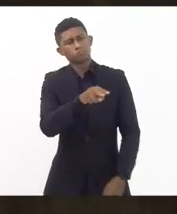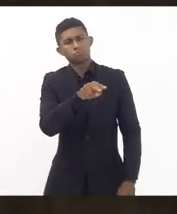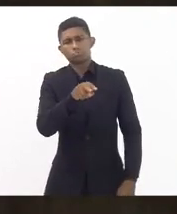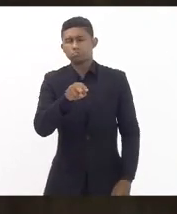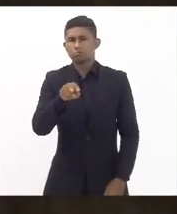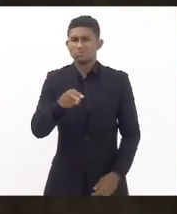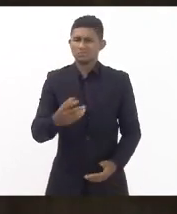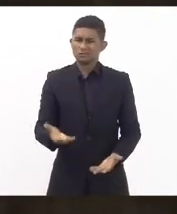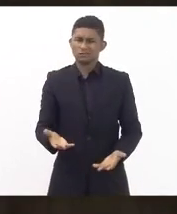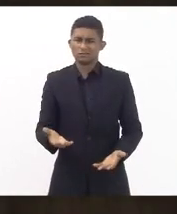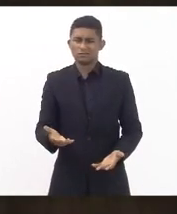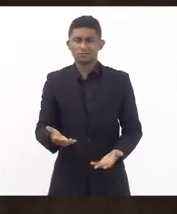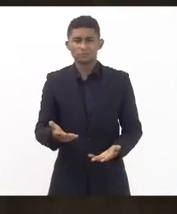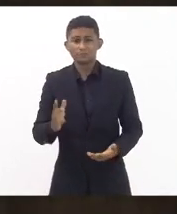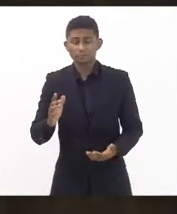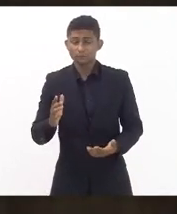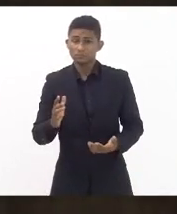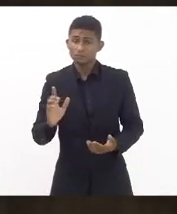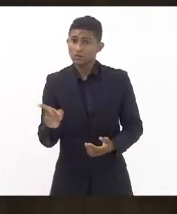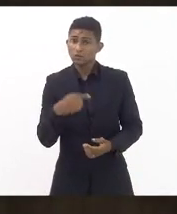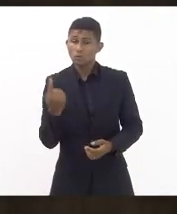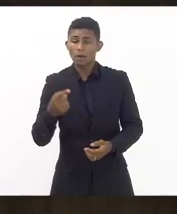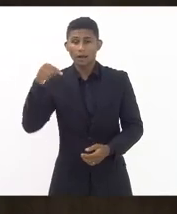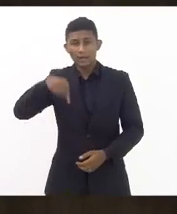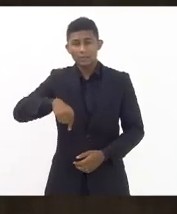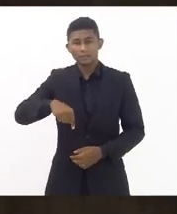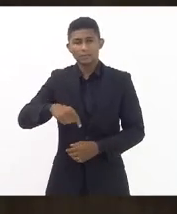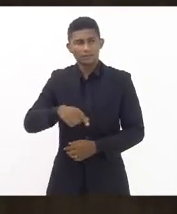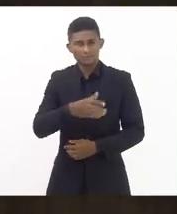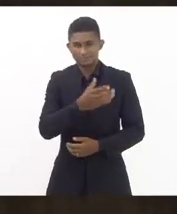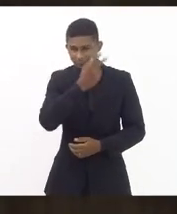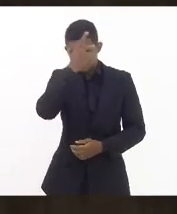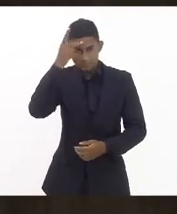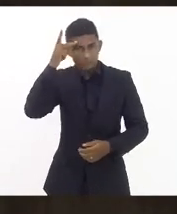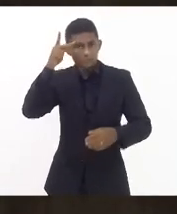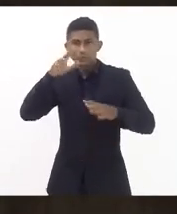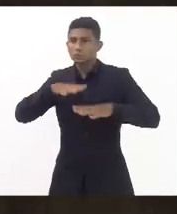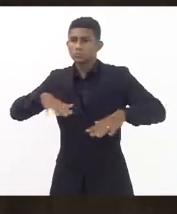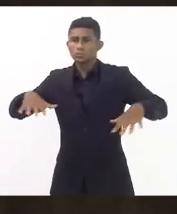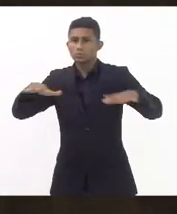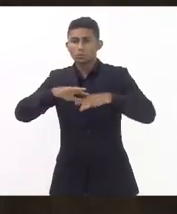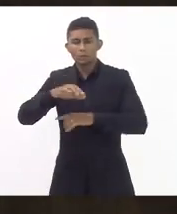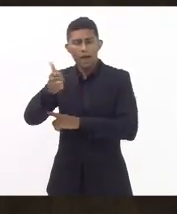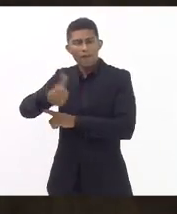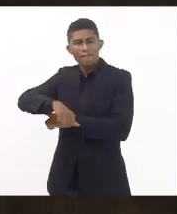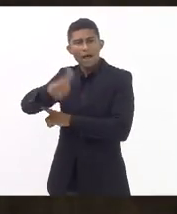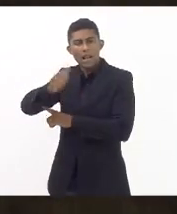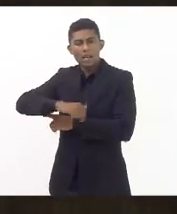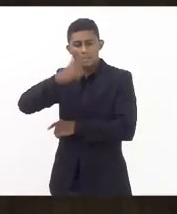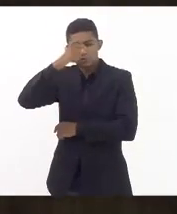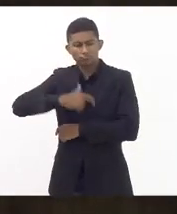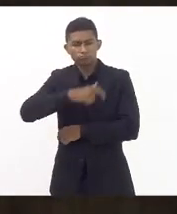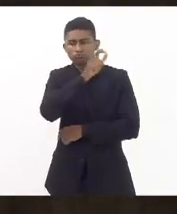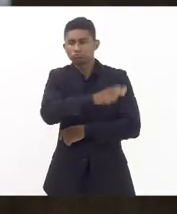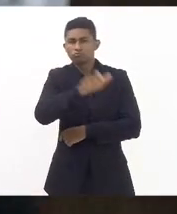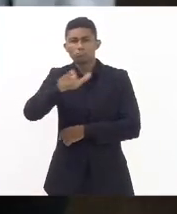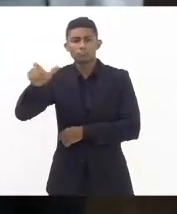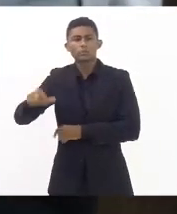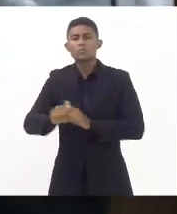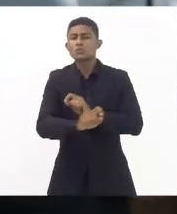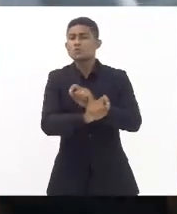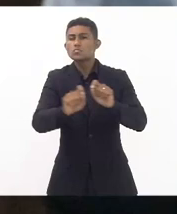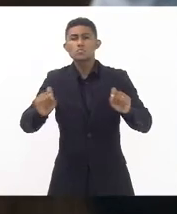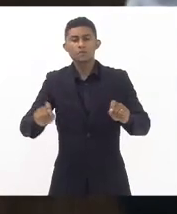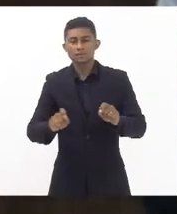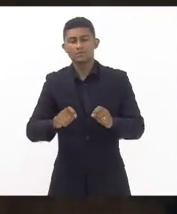apresentado. Nós somos avaliados, Lucinha e Marta Rocha, pela forma como votamos. O Executivo,